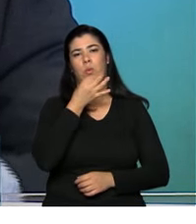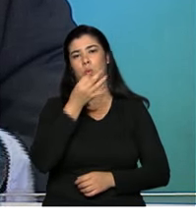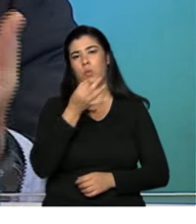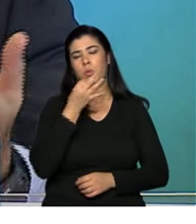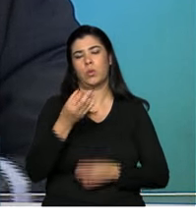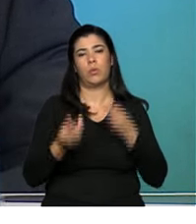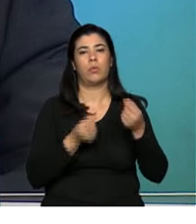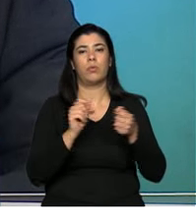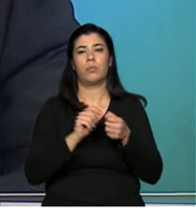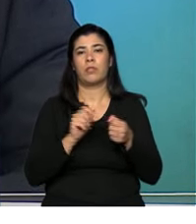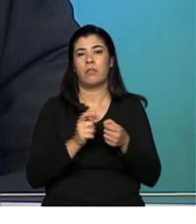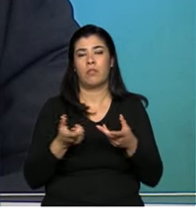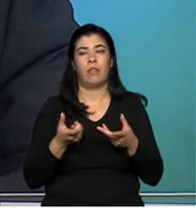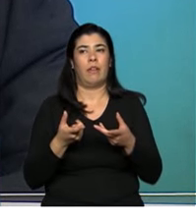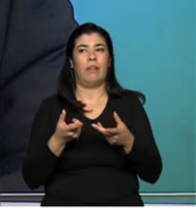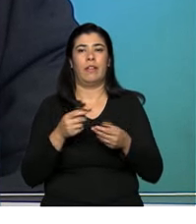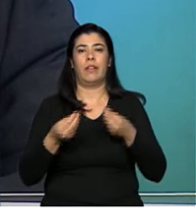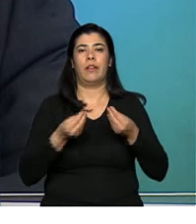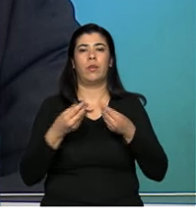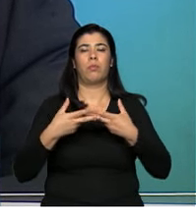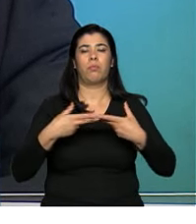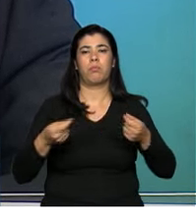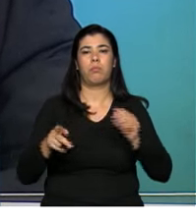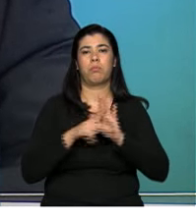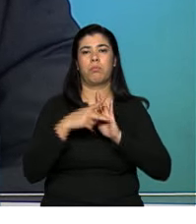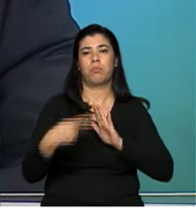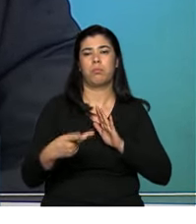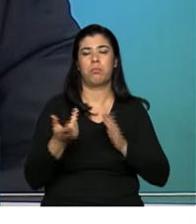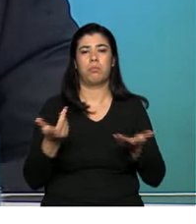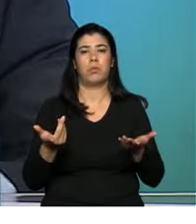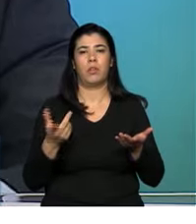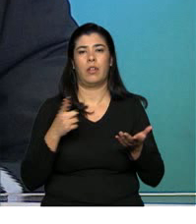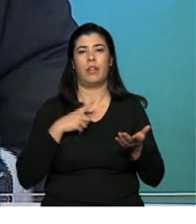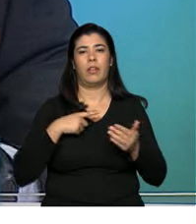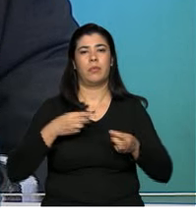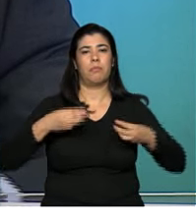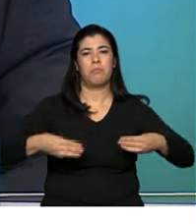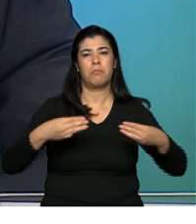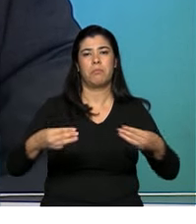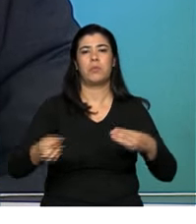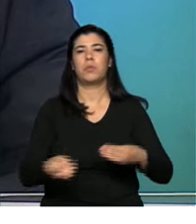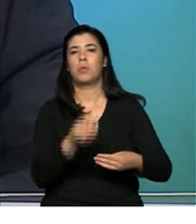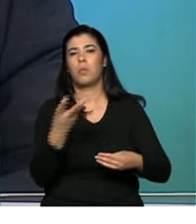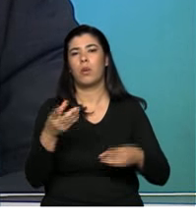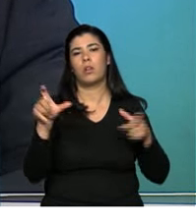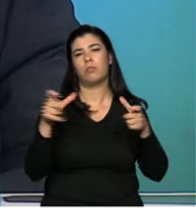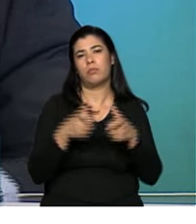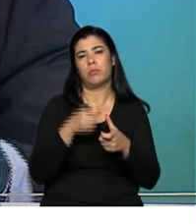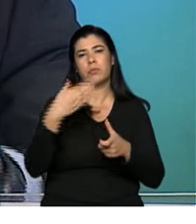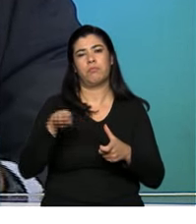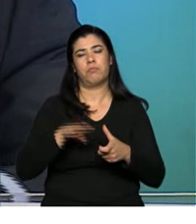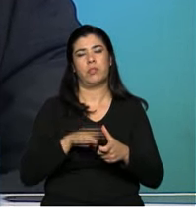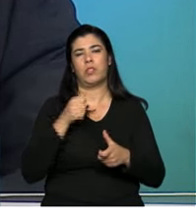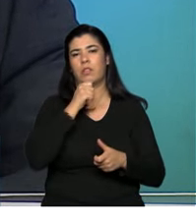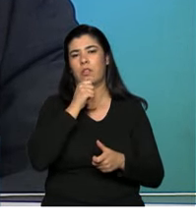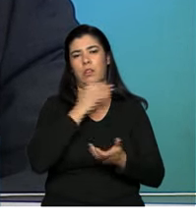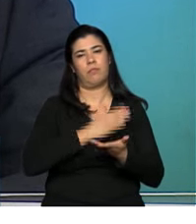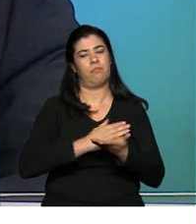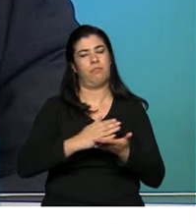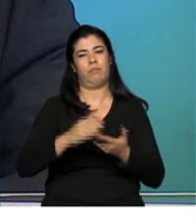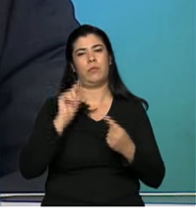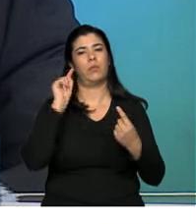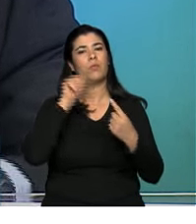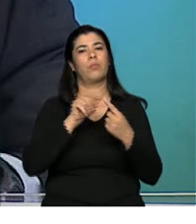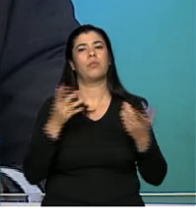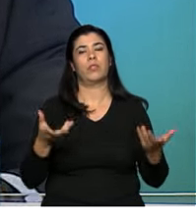tenho nenhuma nenhuma nenhum Ministério ou nenhuma estrutura inicialmente apontada